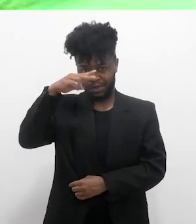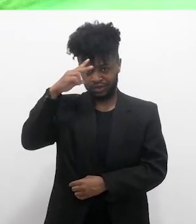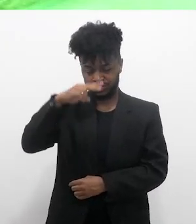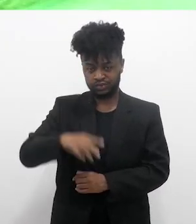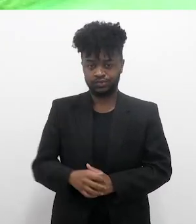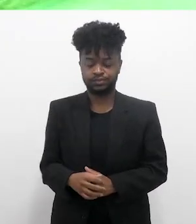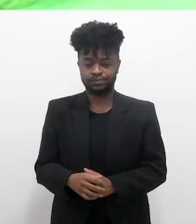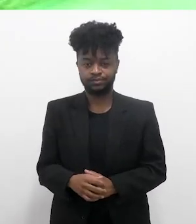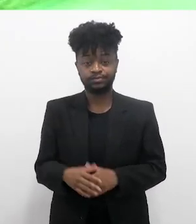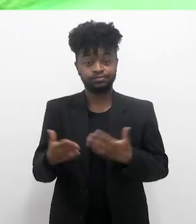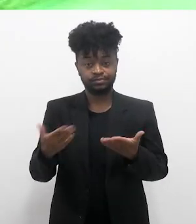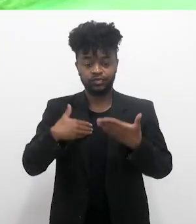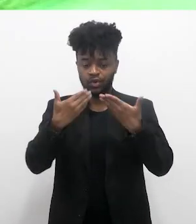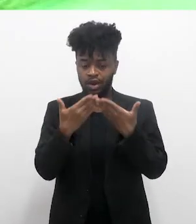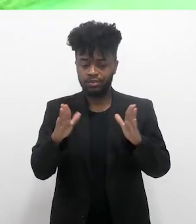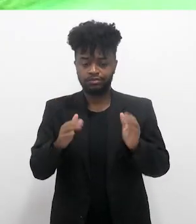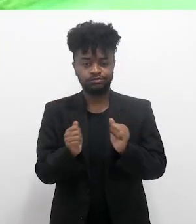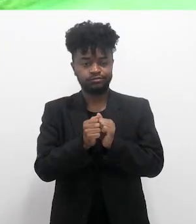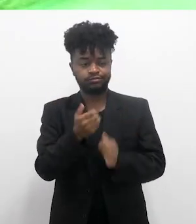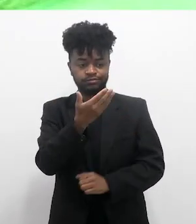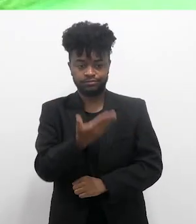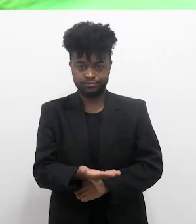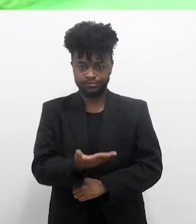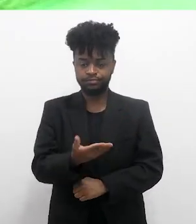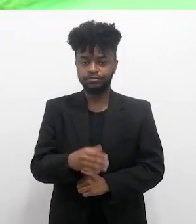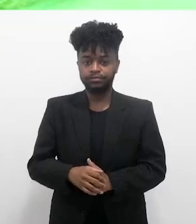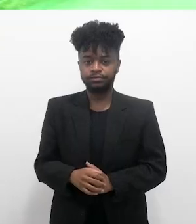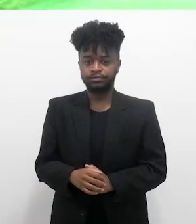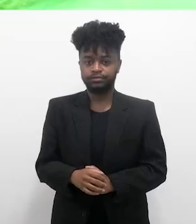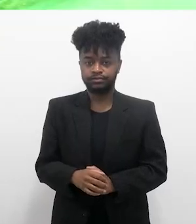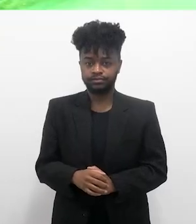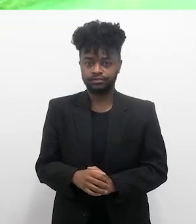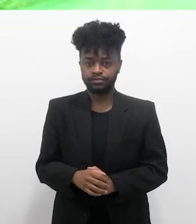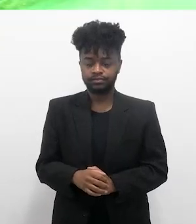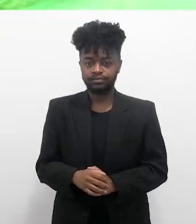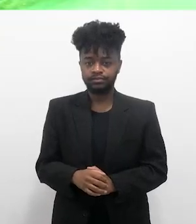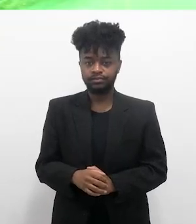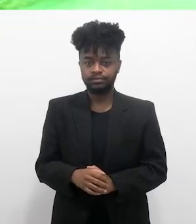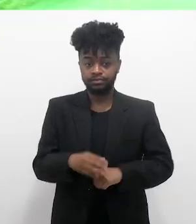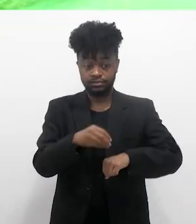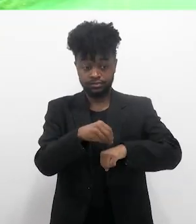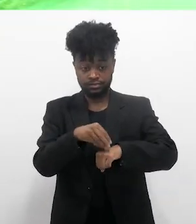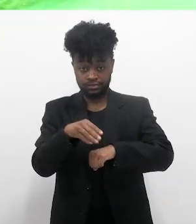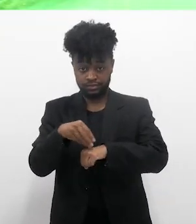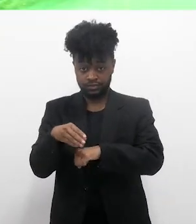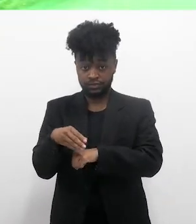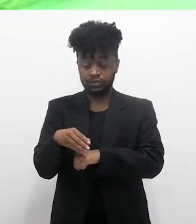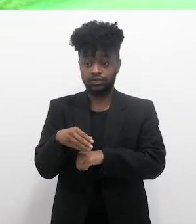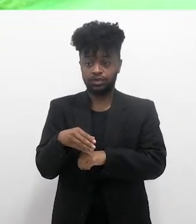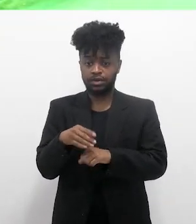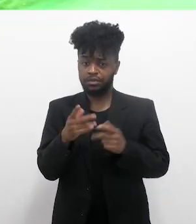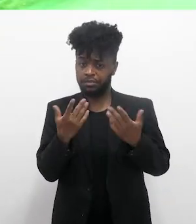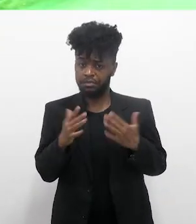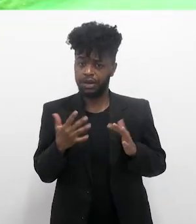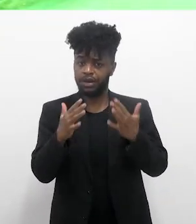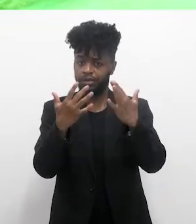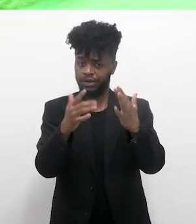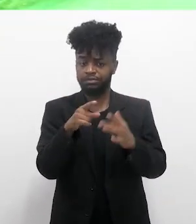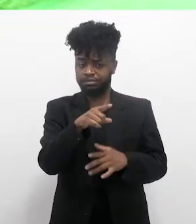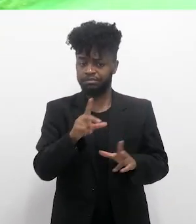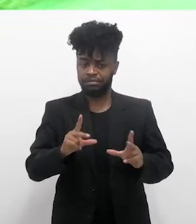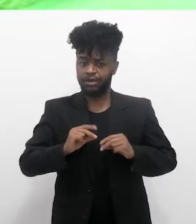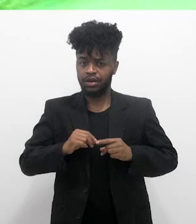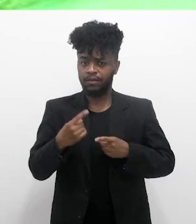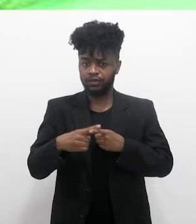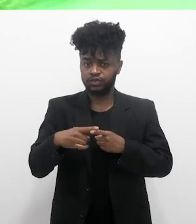E eu vou abrir com ele, dando não só todas as congratulações necessárias, porque ele não é